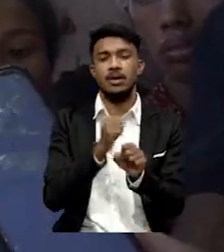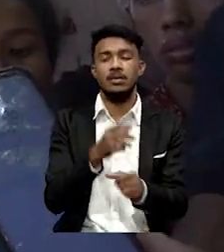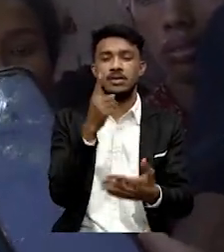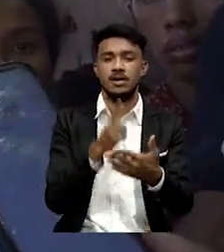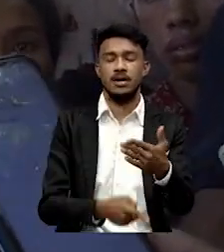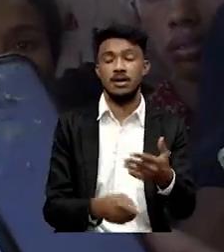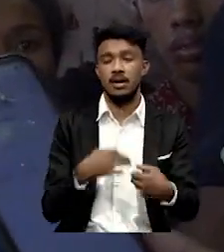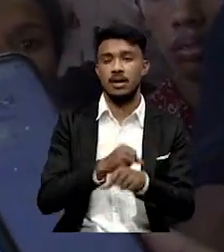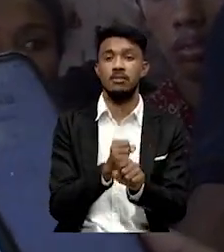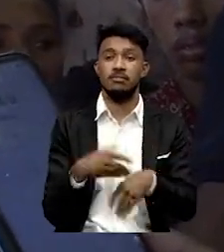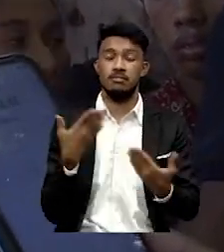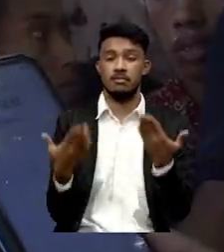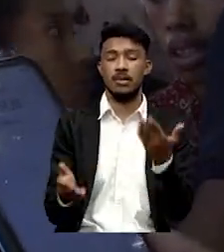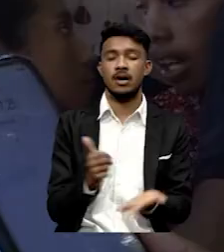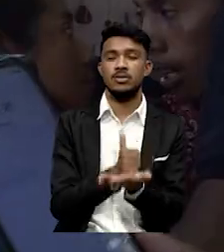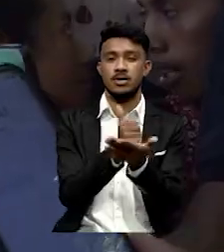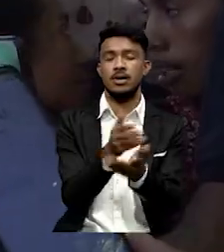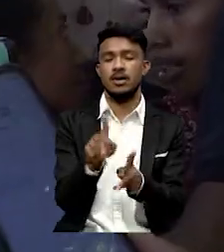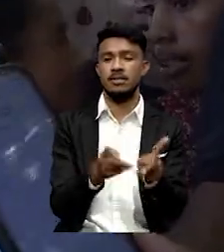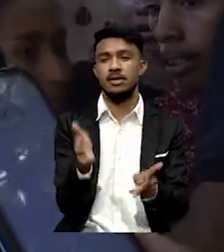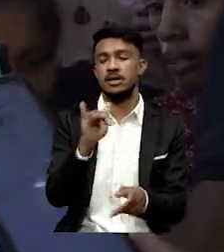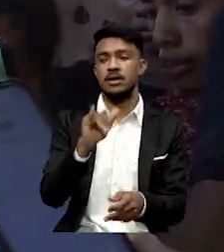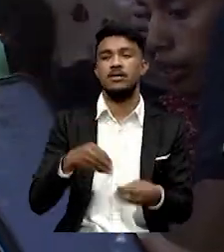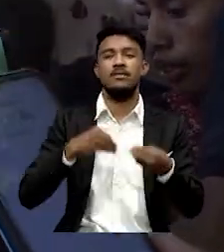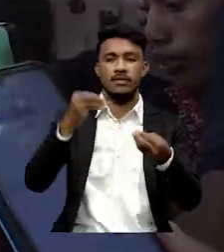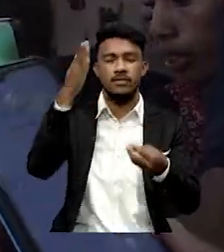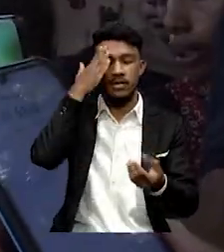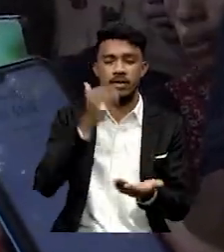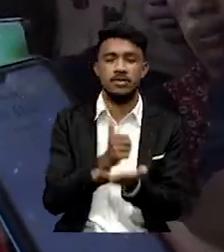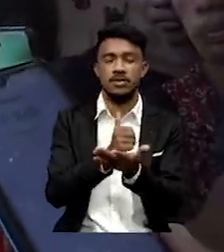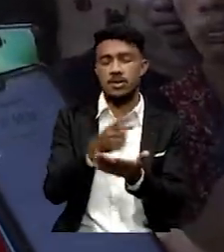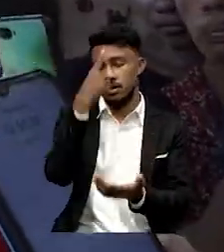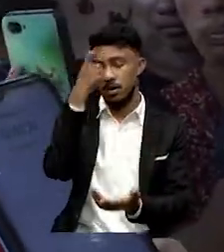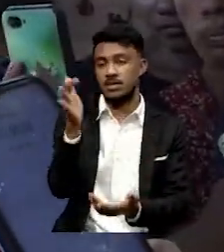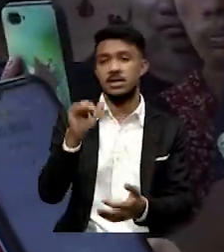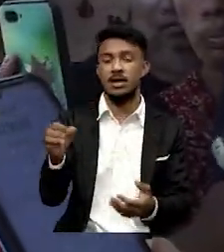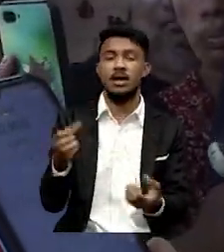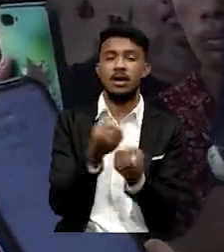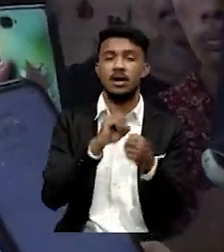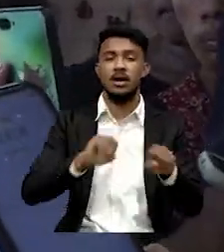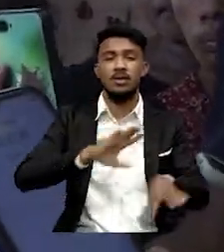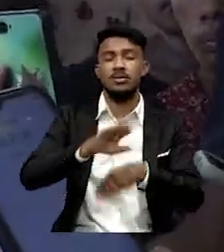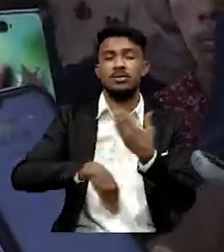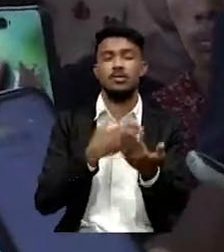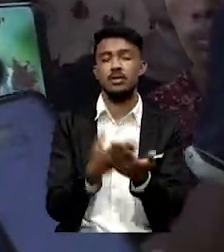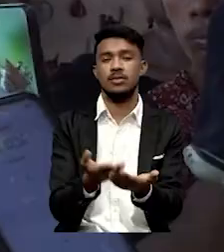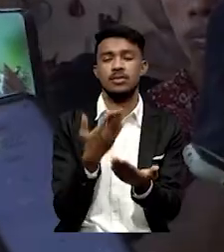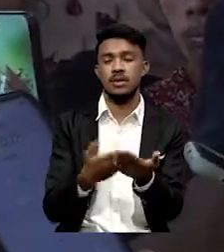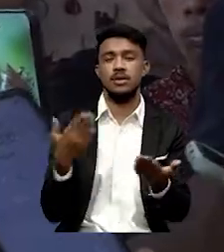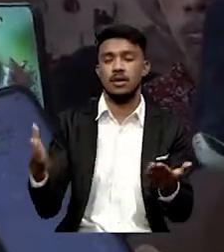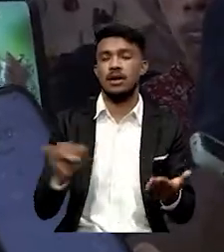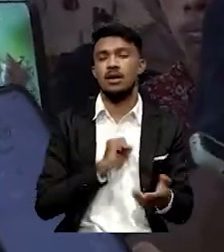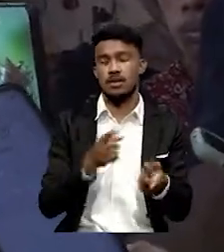no guatruma, ajuda a emacer, né, compensação ruma, tamba se lá como for todo. Boa do tal mais,